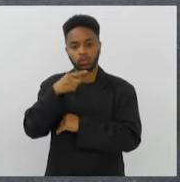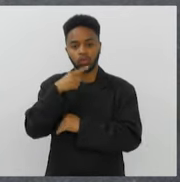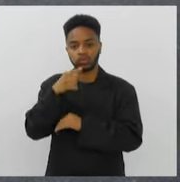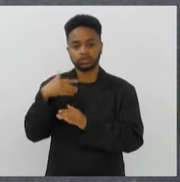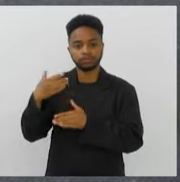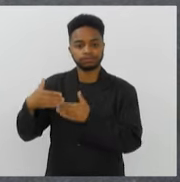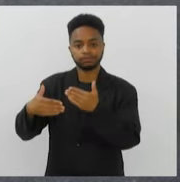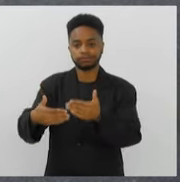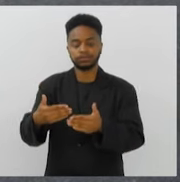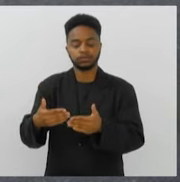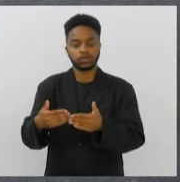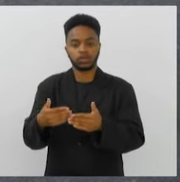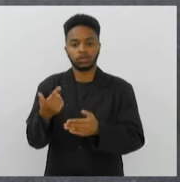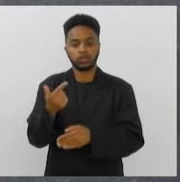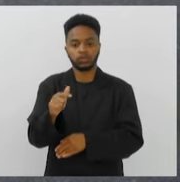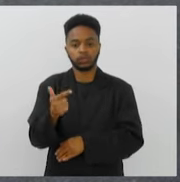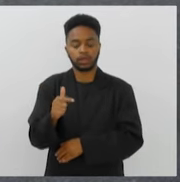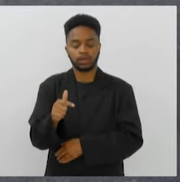Não existe um